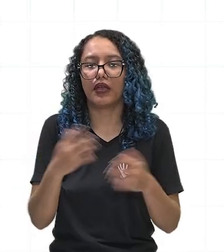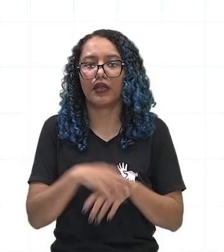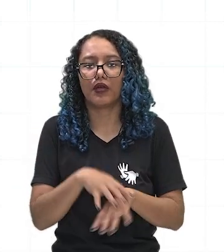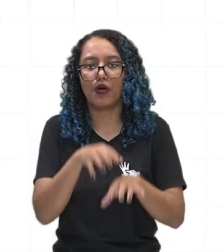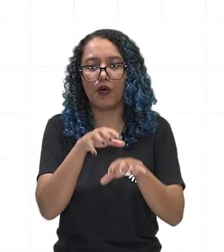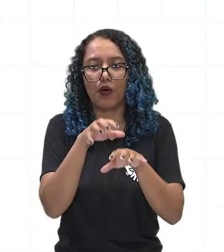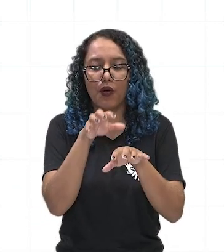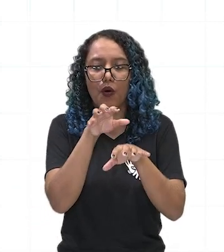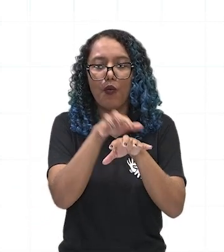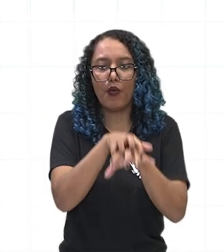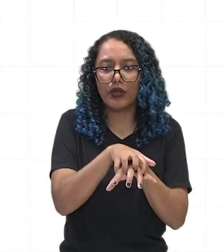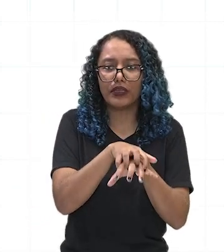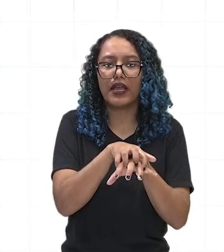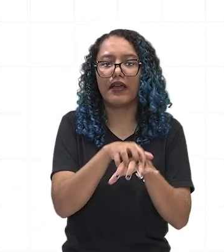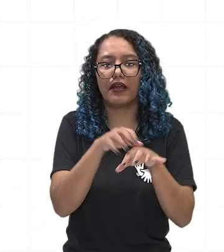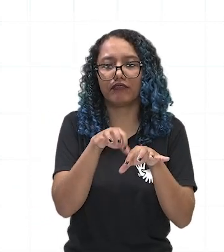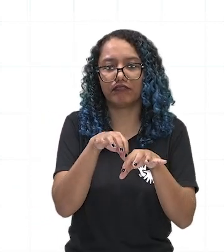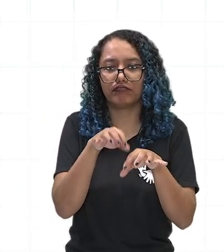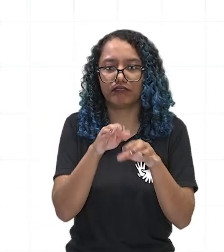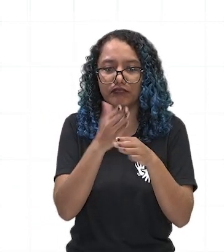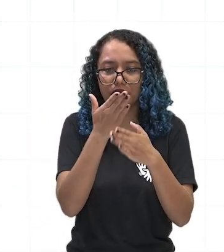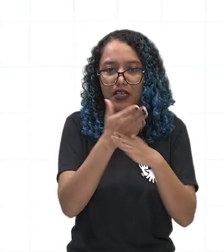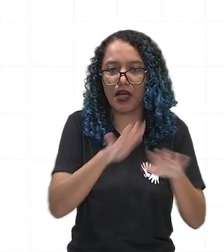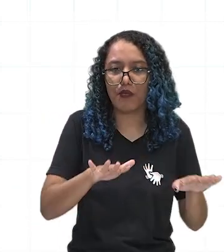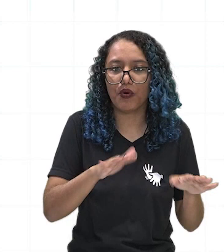e a criação do reino Bactéria,